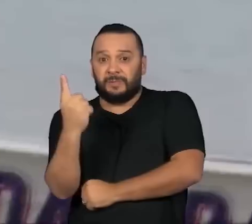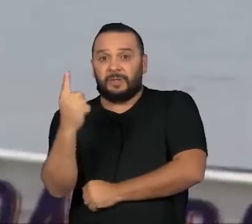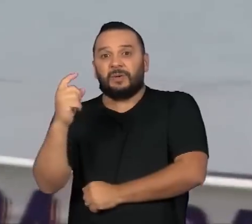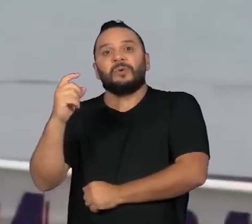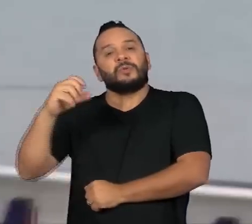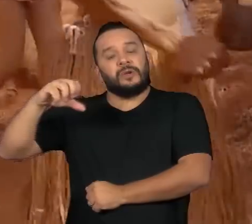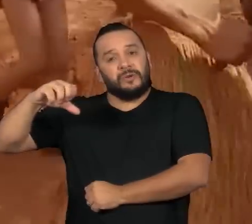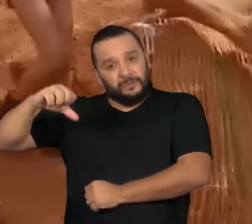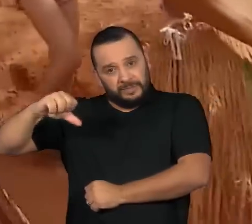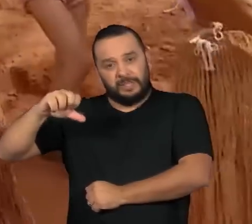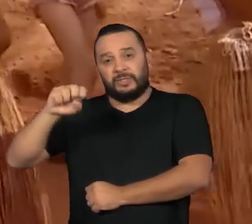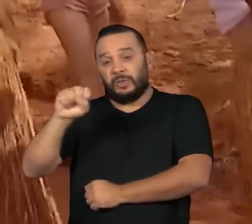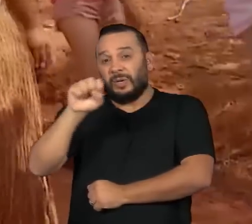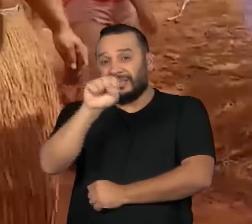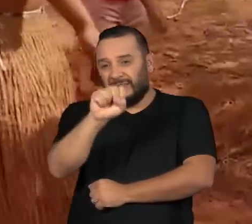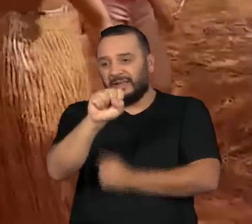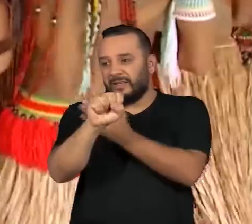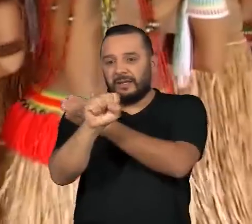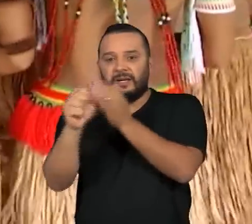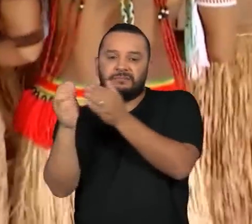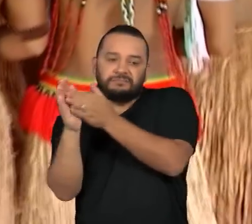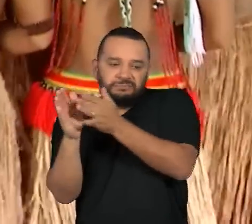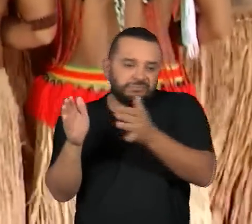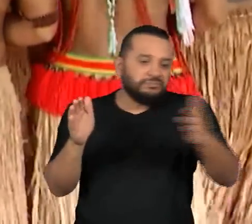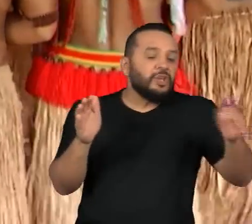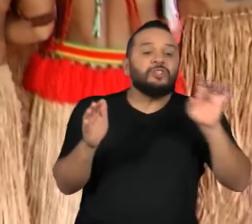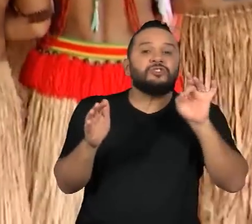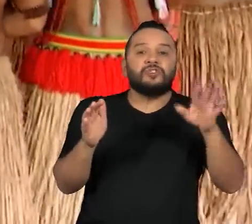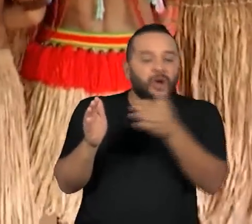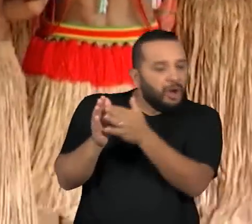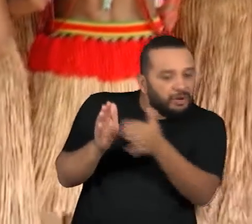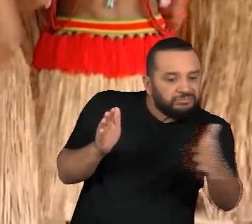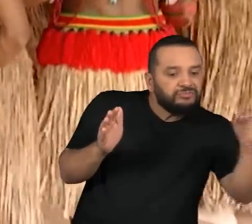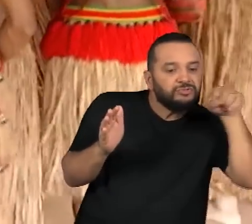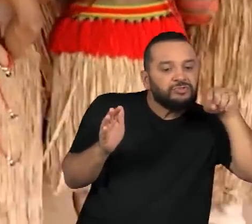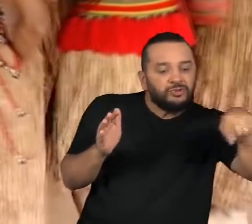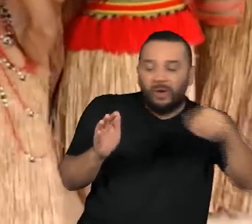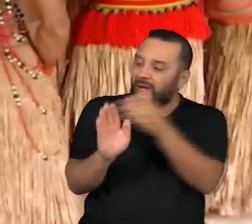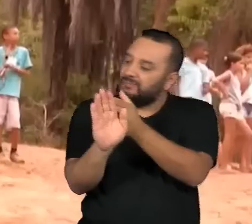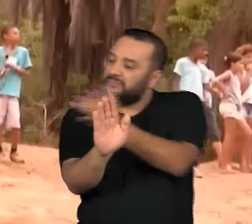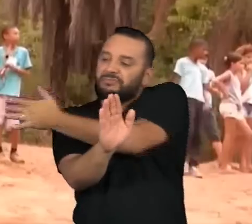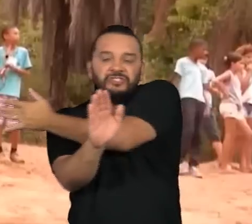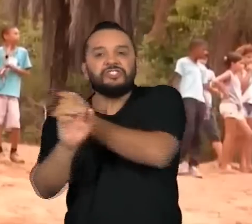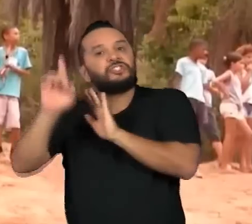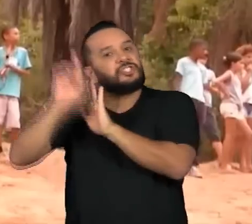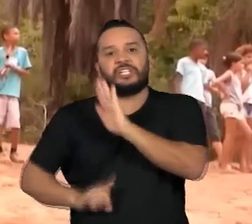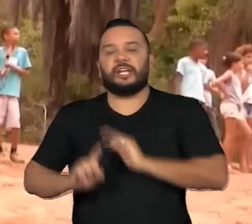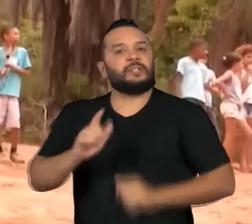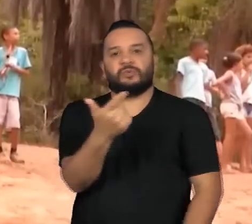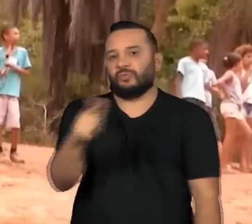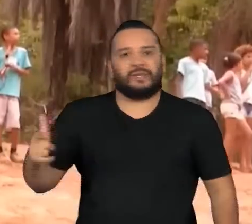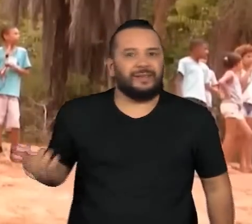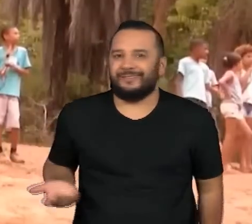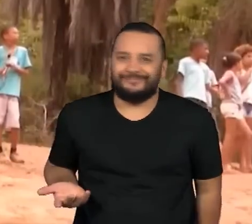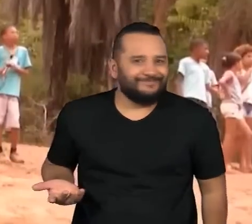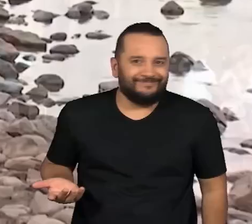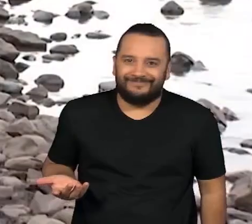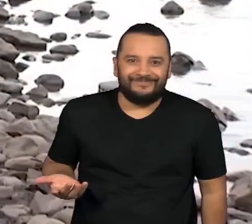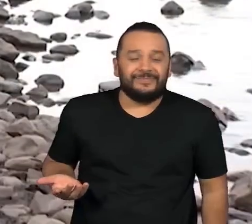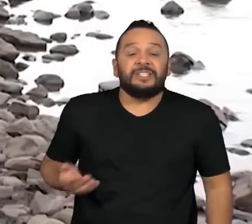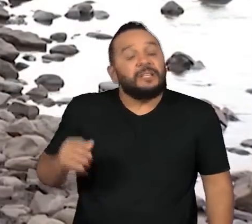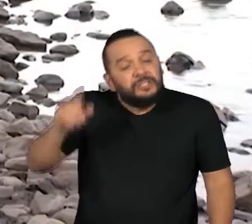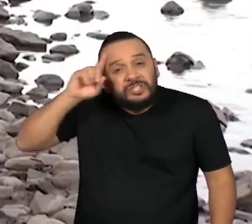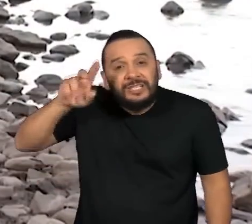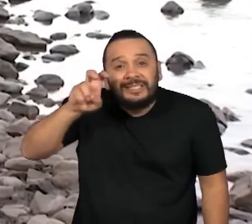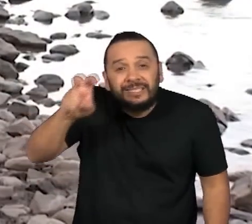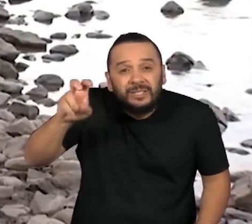indígenas só têm direito aos territórios que já eram ocupados por eles no dia da promulgação da Constituição, em 5